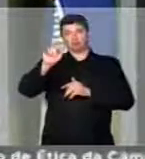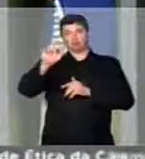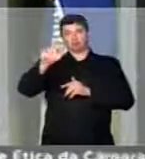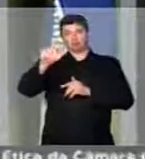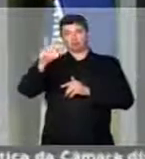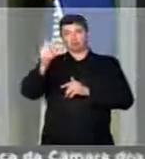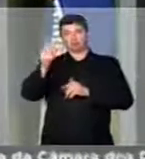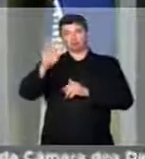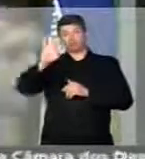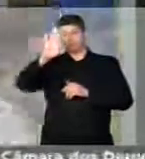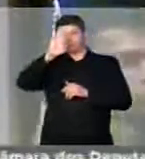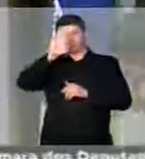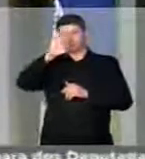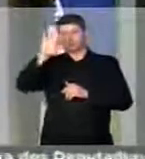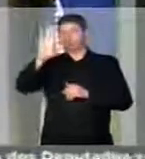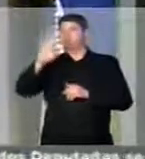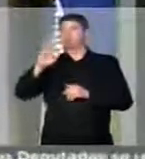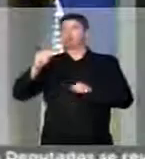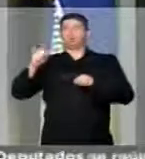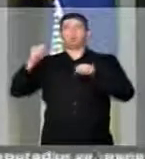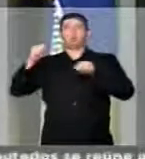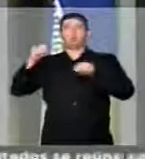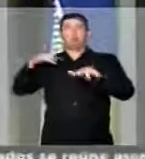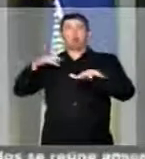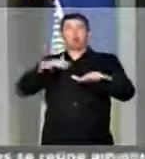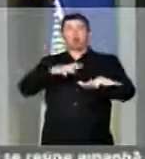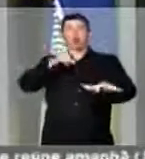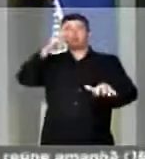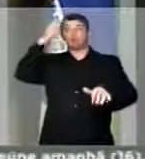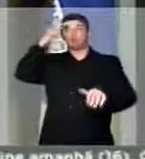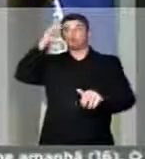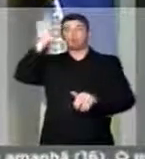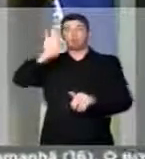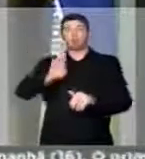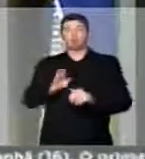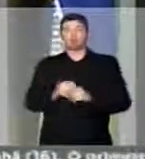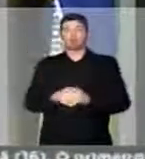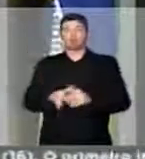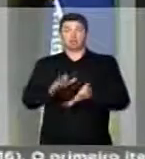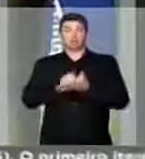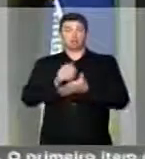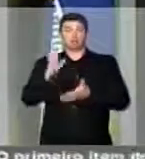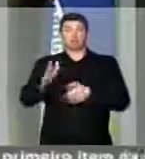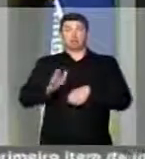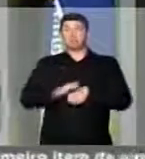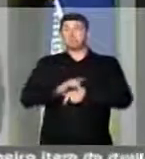a maior manifestação da nossa história, a maior registrada.